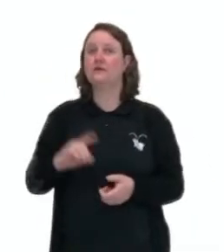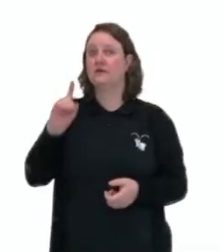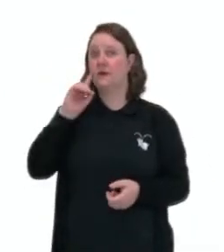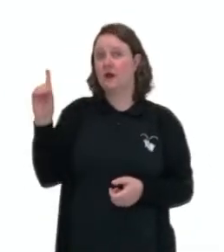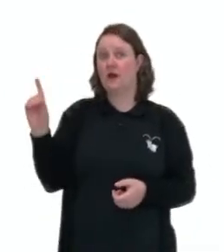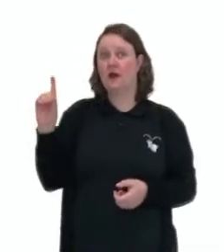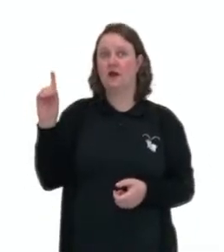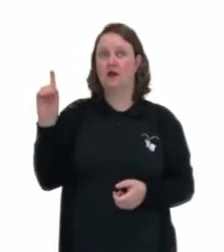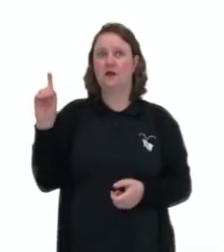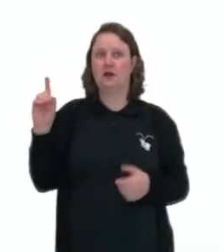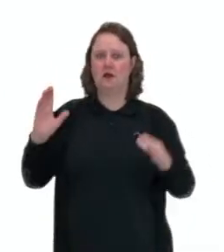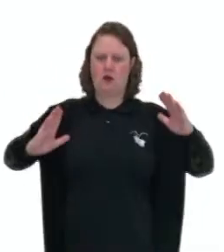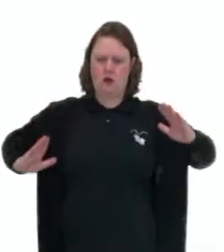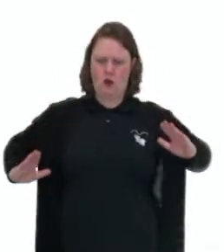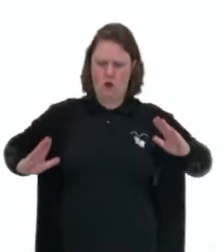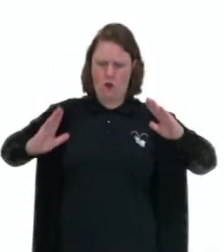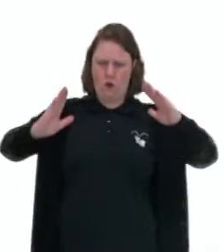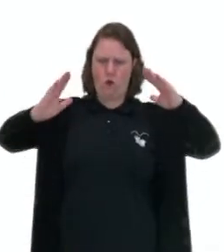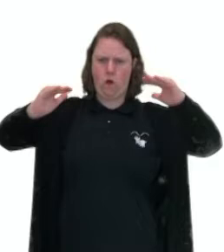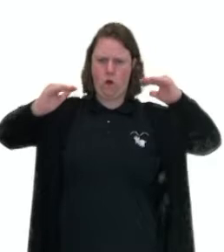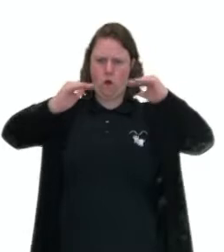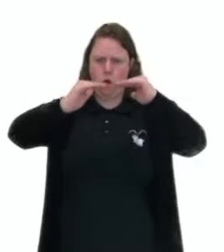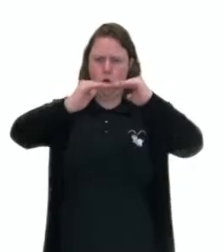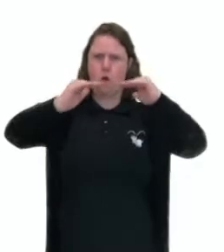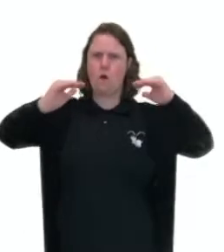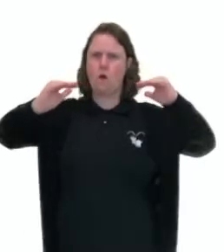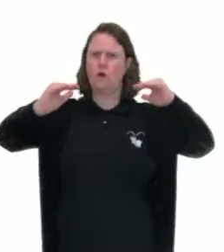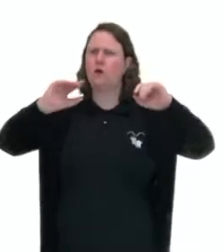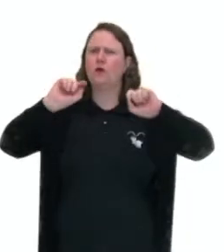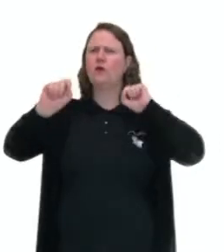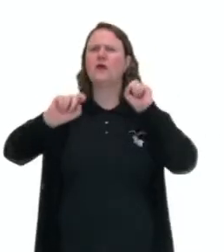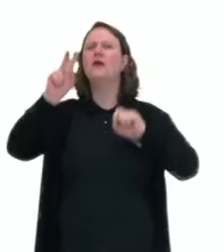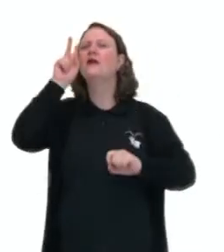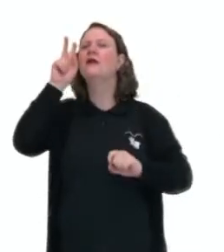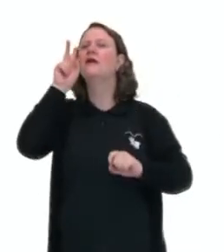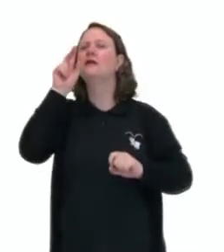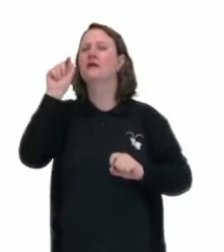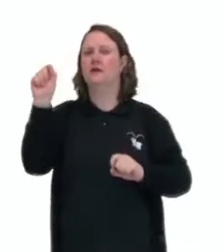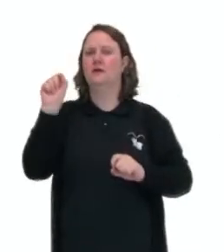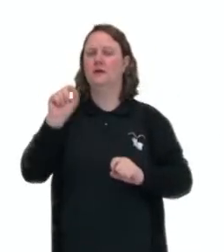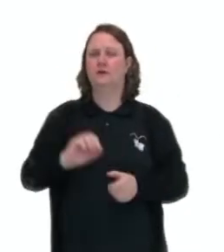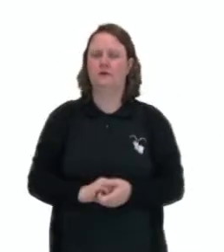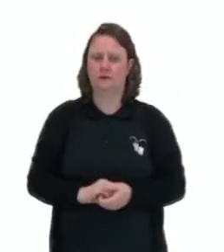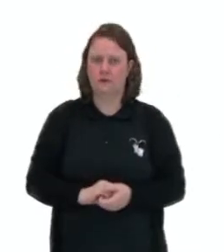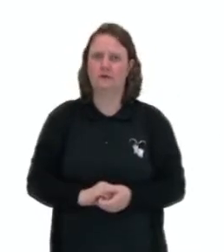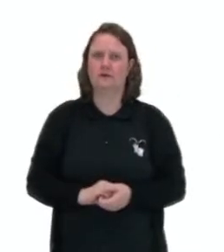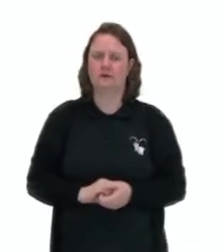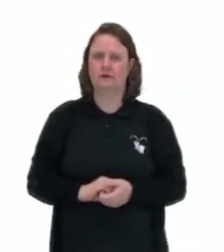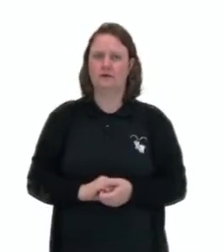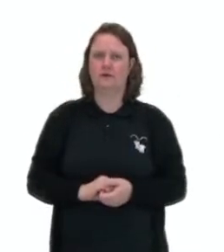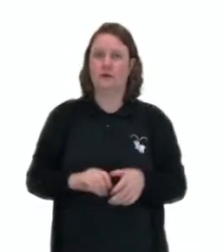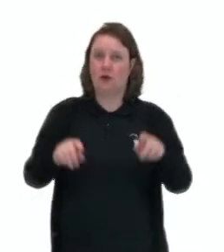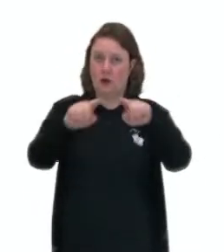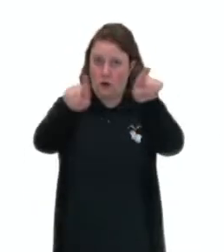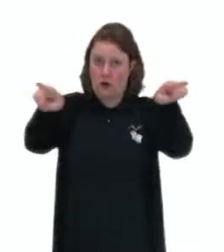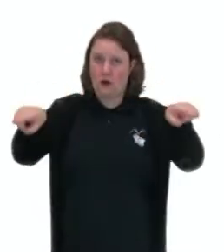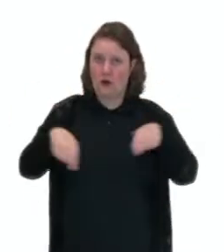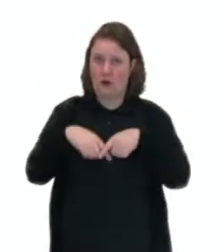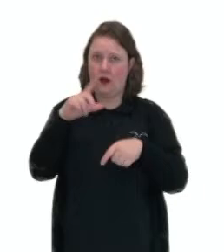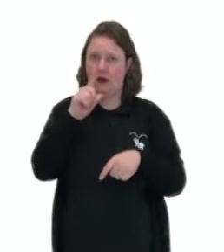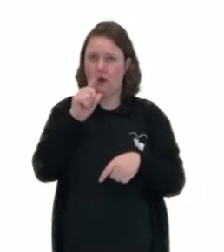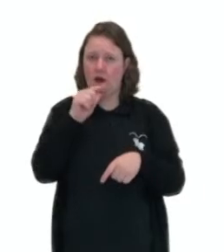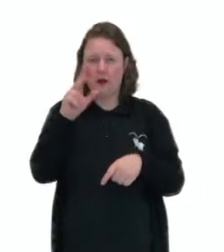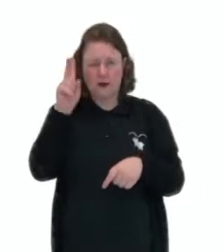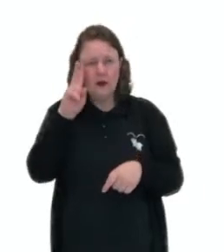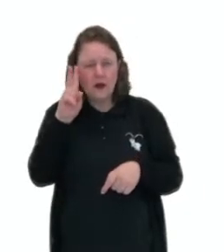imenso objeto ou esta imensa arquitetura, se eu posso dizer assim, dentro deste lago. Você consegue lembrar de